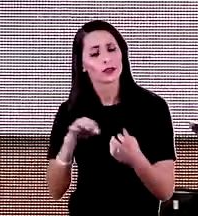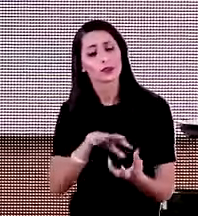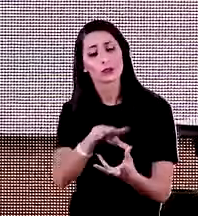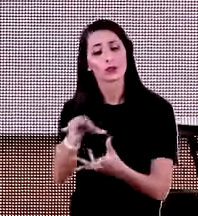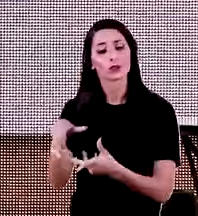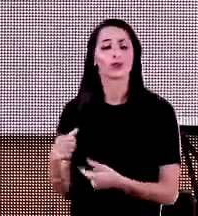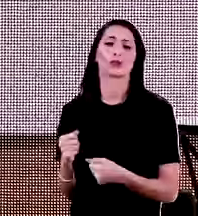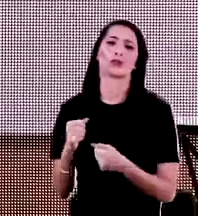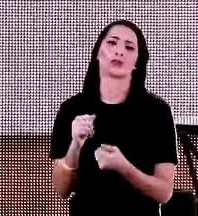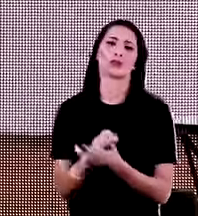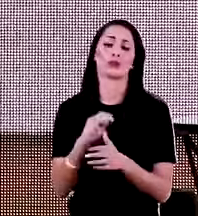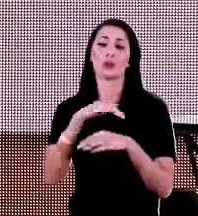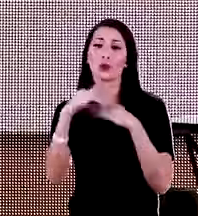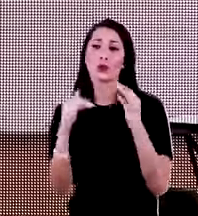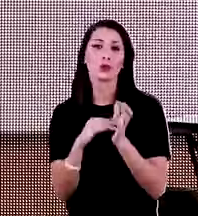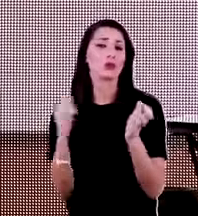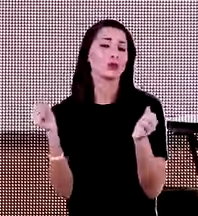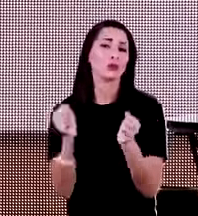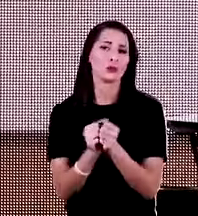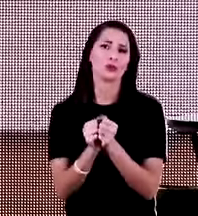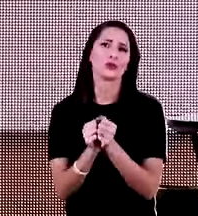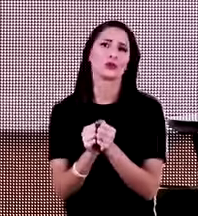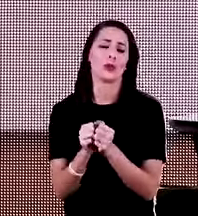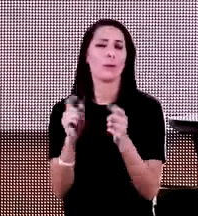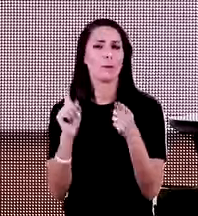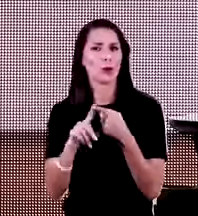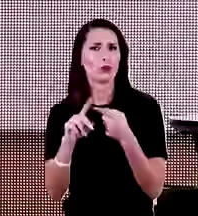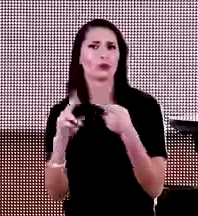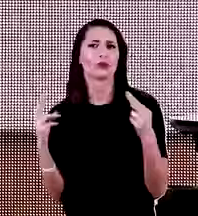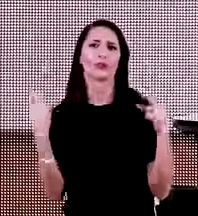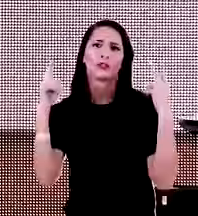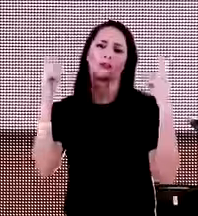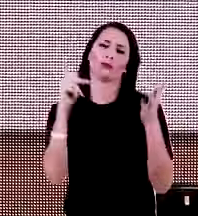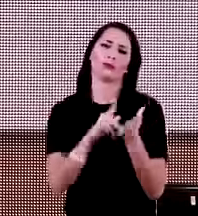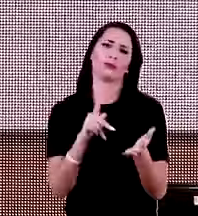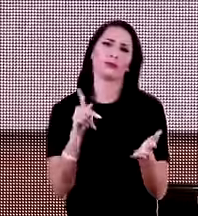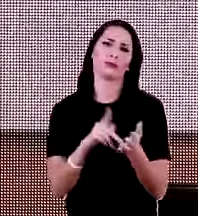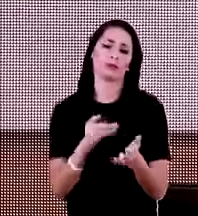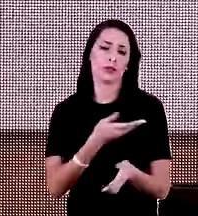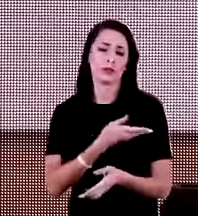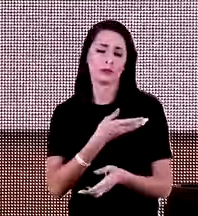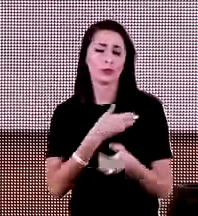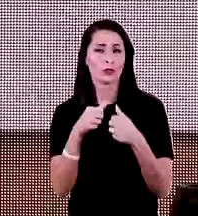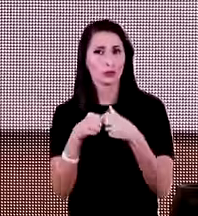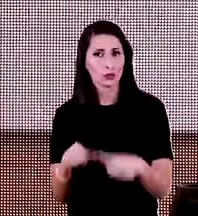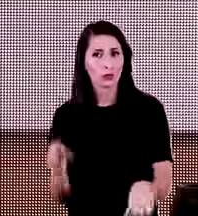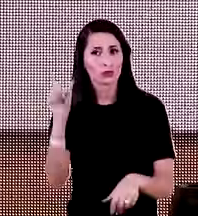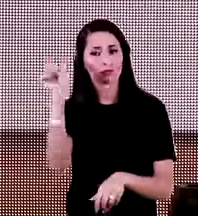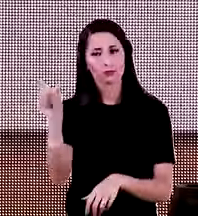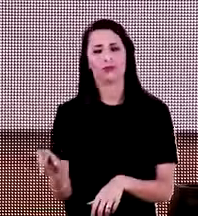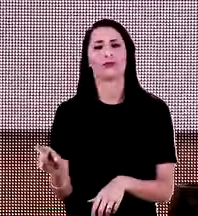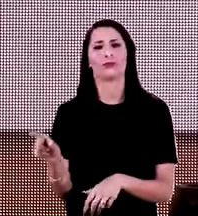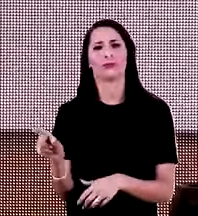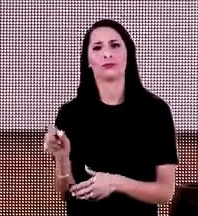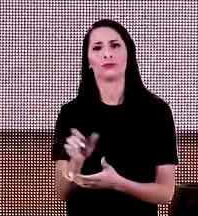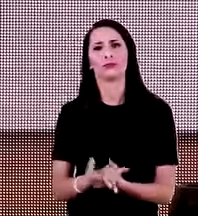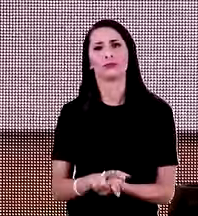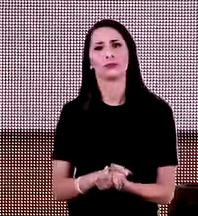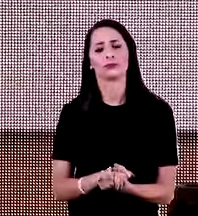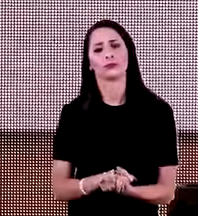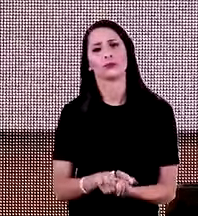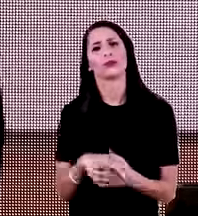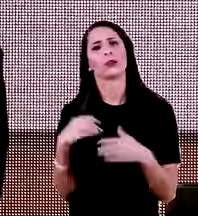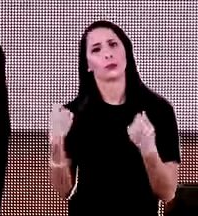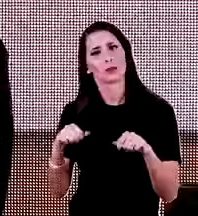somos interdependentes. Por isso que o verdadeiro valor da amizade é estar, é se fazer presente. A gente